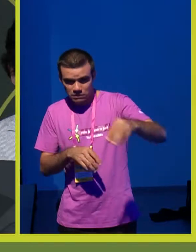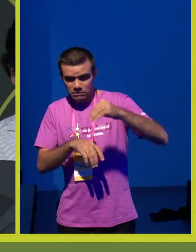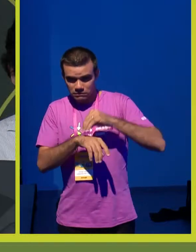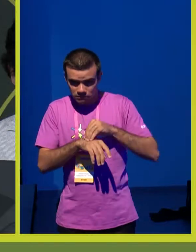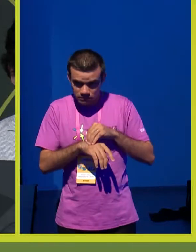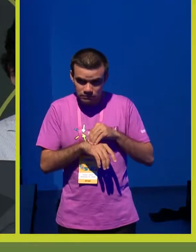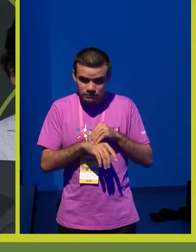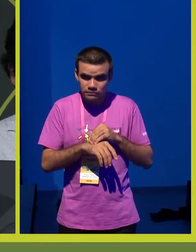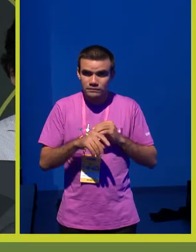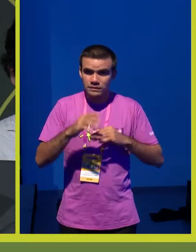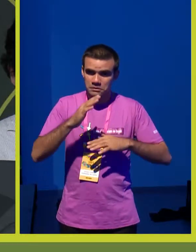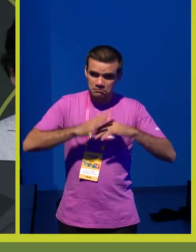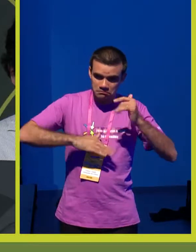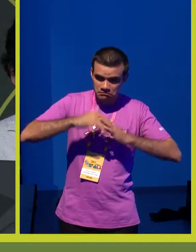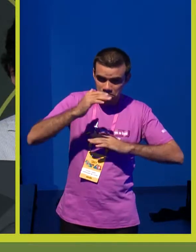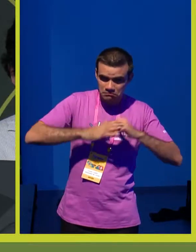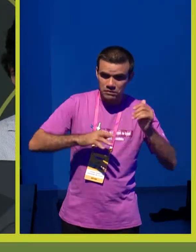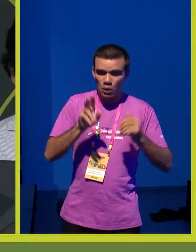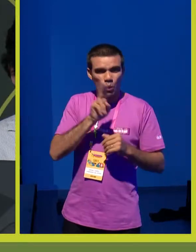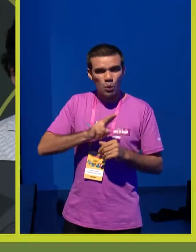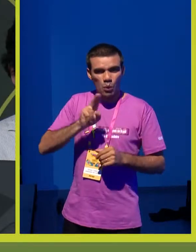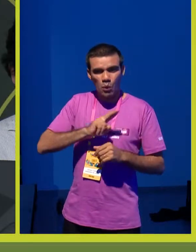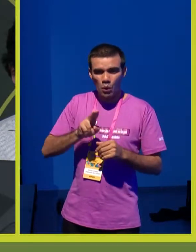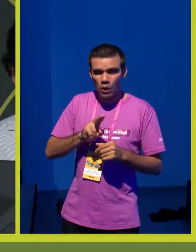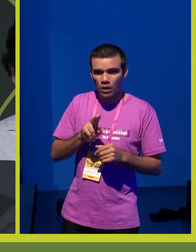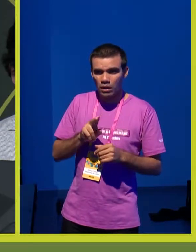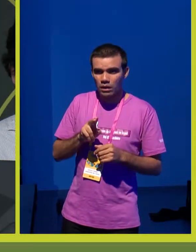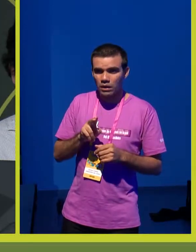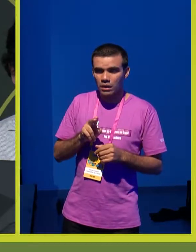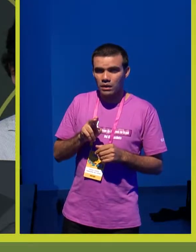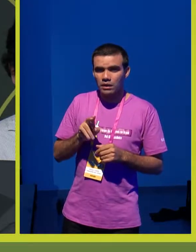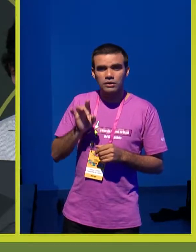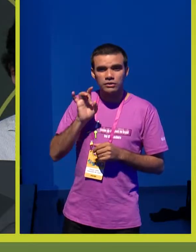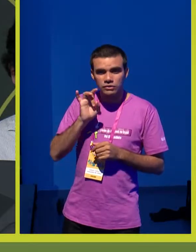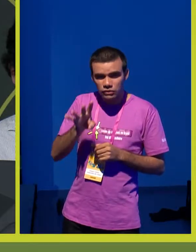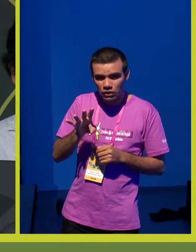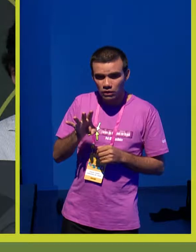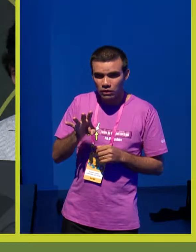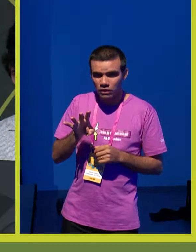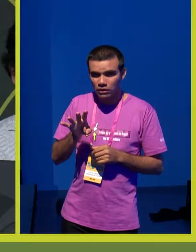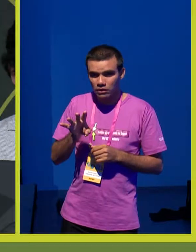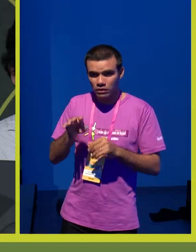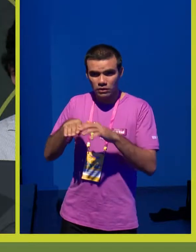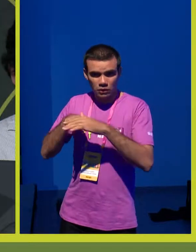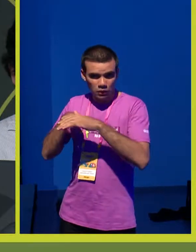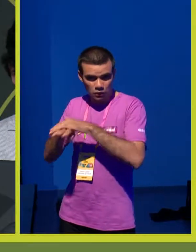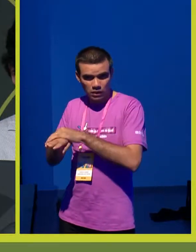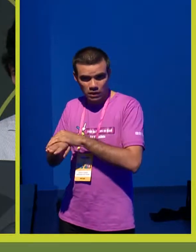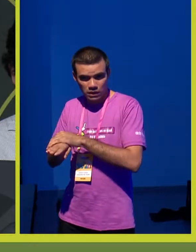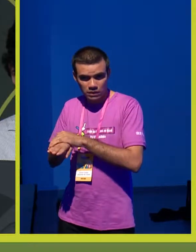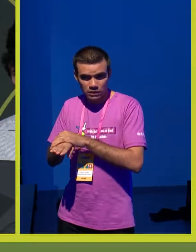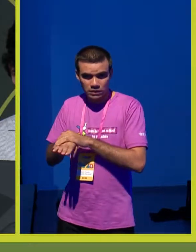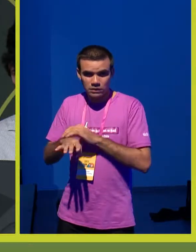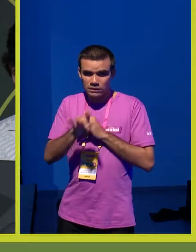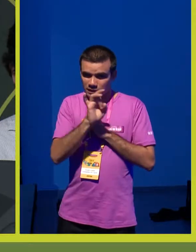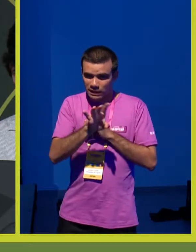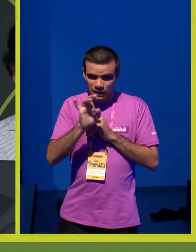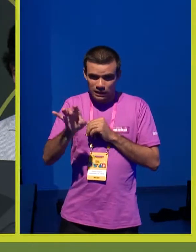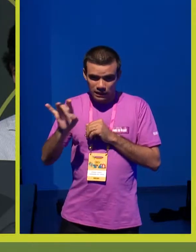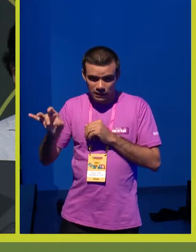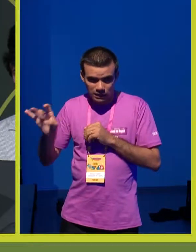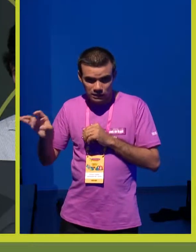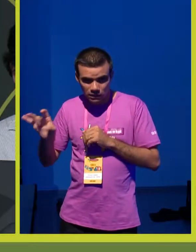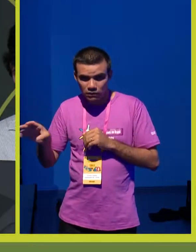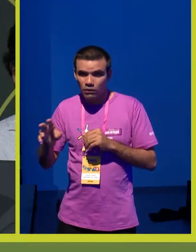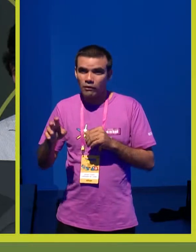qualificando e usando aquela informação só para fazer o match dela numa base de indivíduos foragidos ou